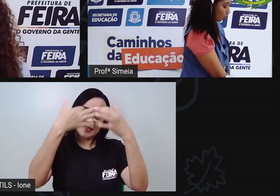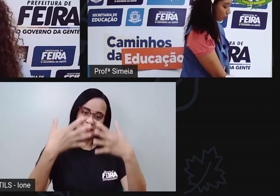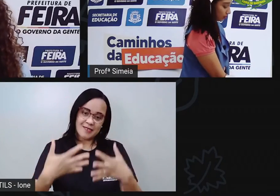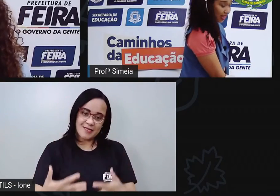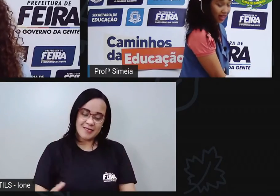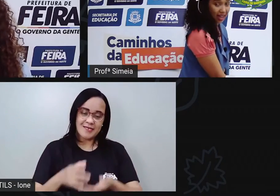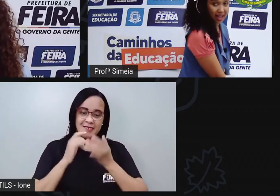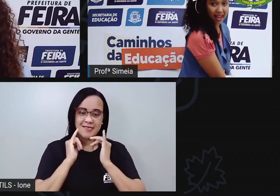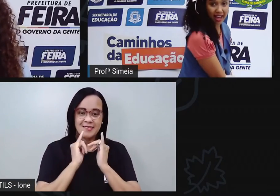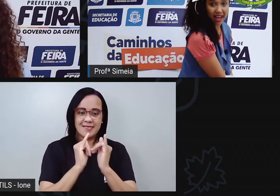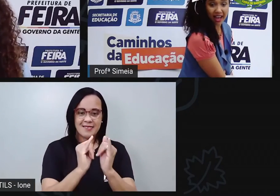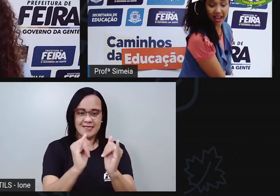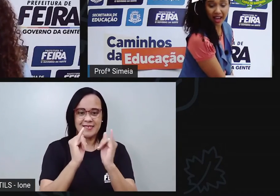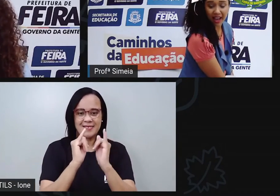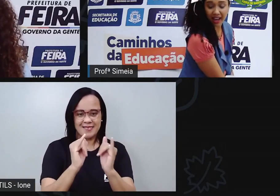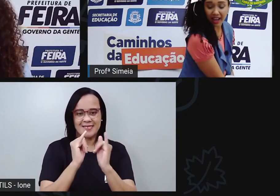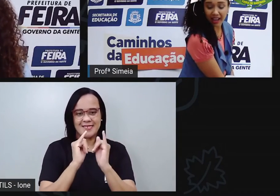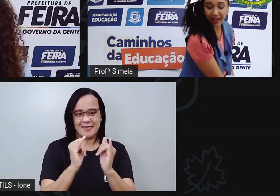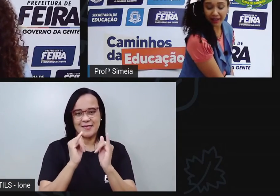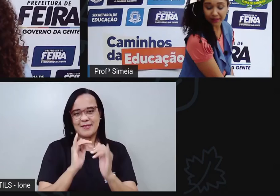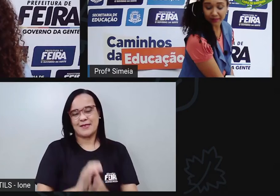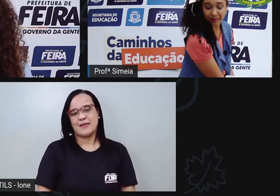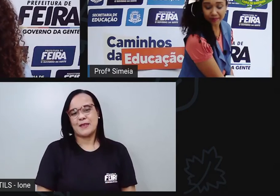vai comprar um